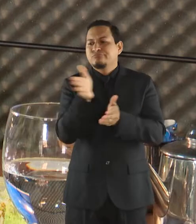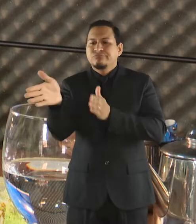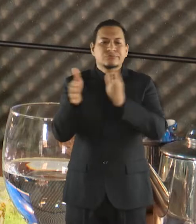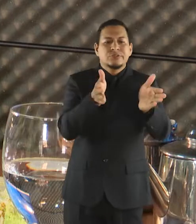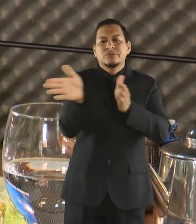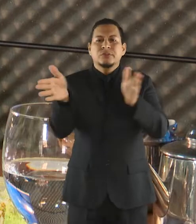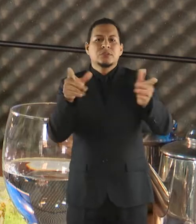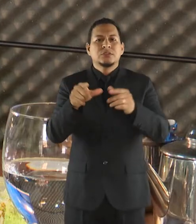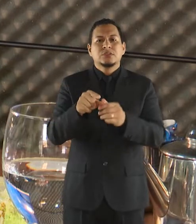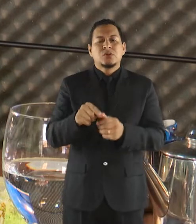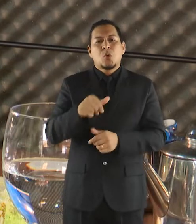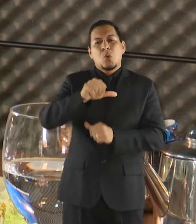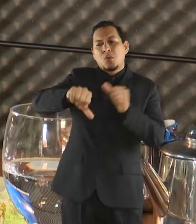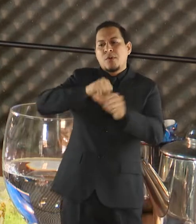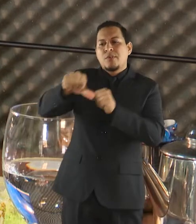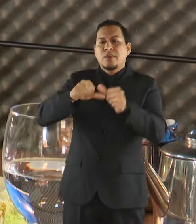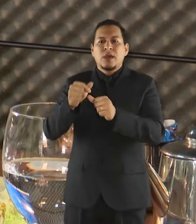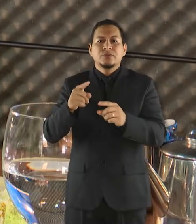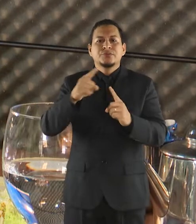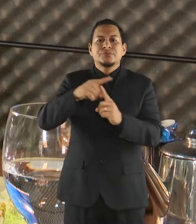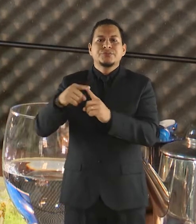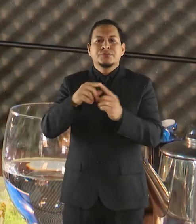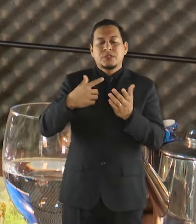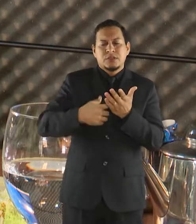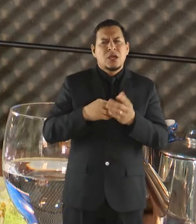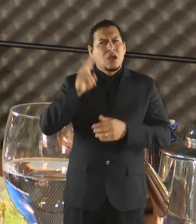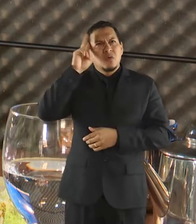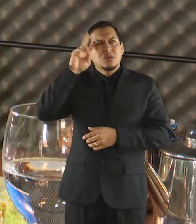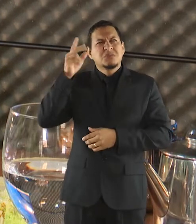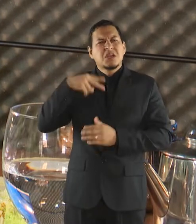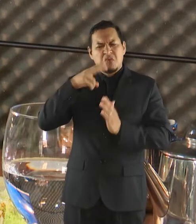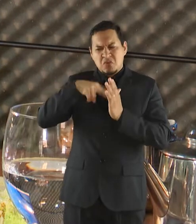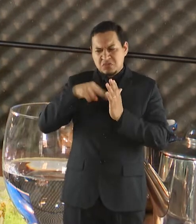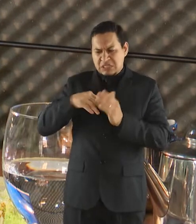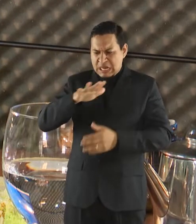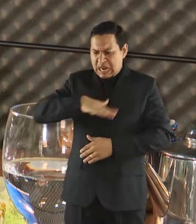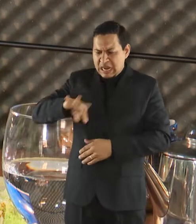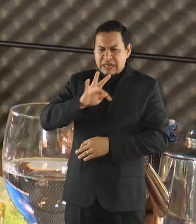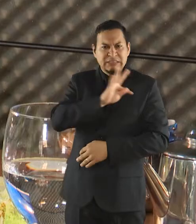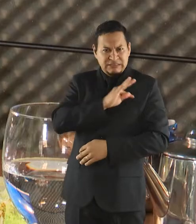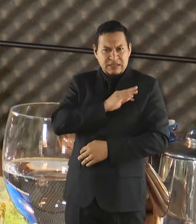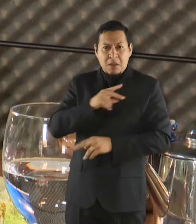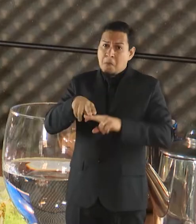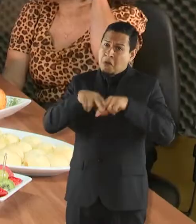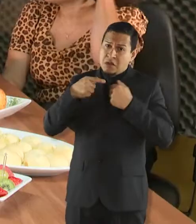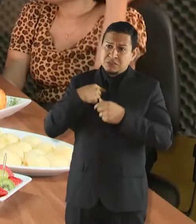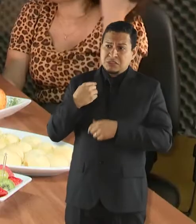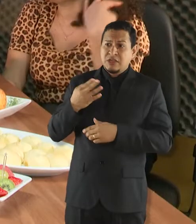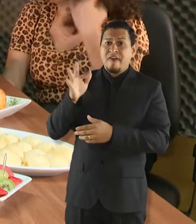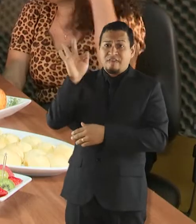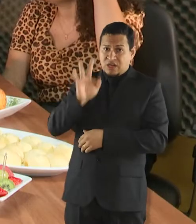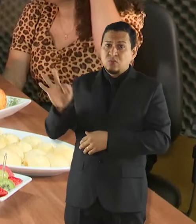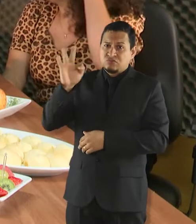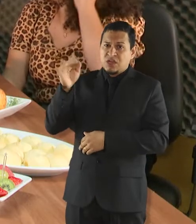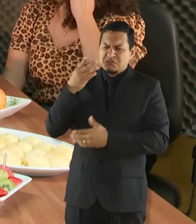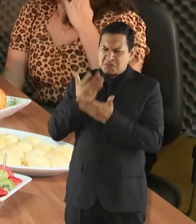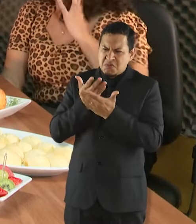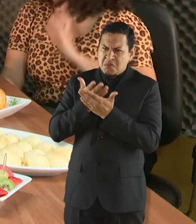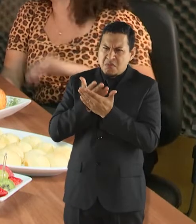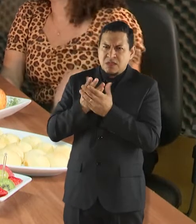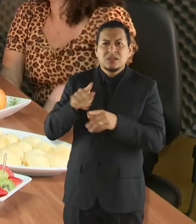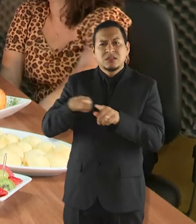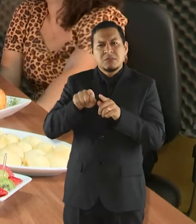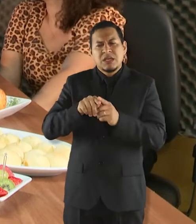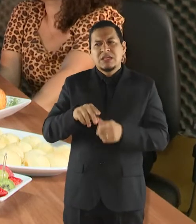leitura vai mudando. Teve uma época que eu li muita coisa técnica, né? Chega aquela fase acadêmica, te isso, puxa bastante isso. também, né? Li